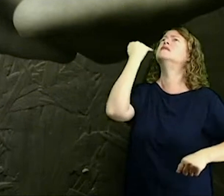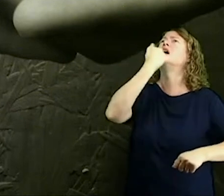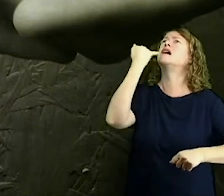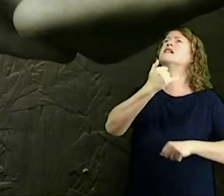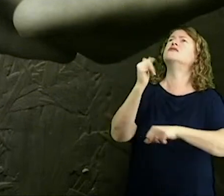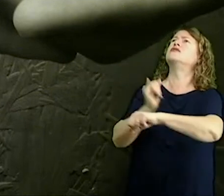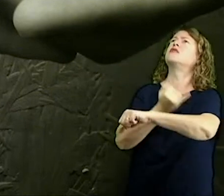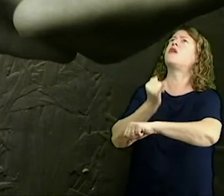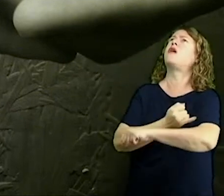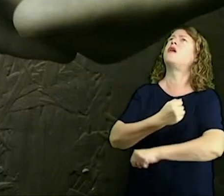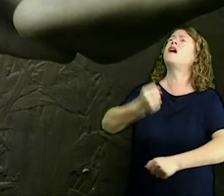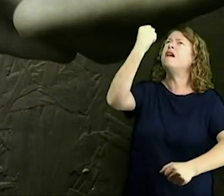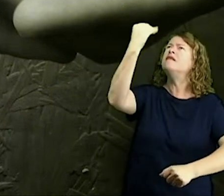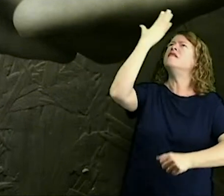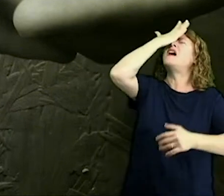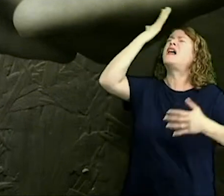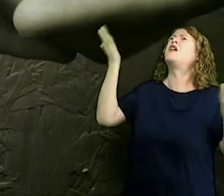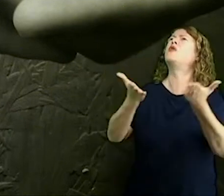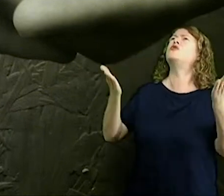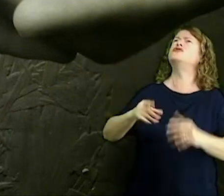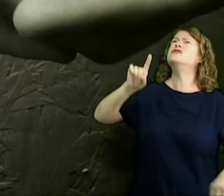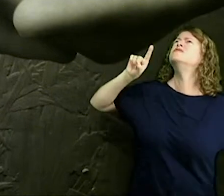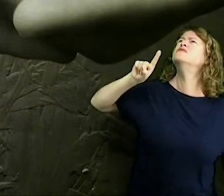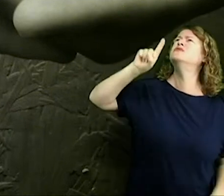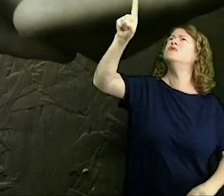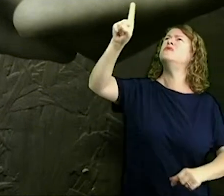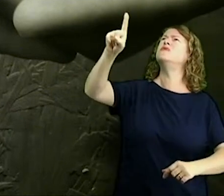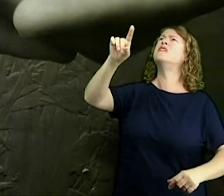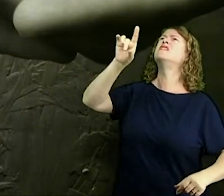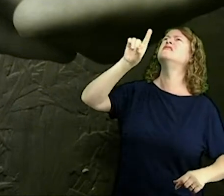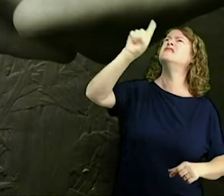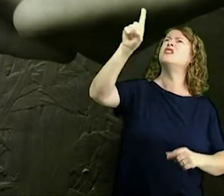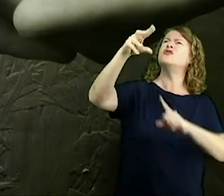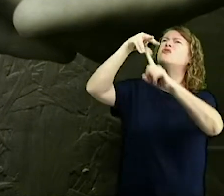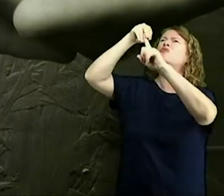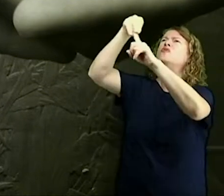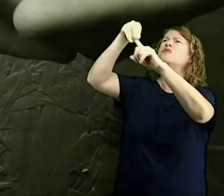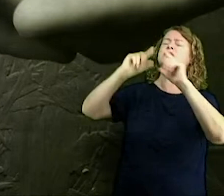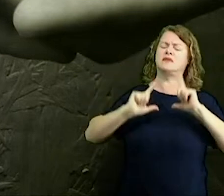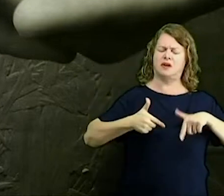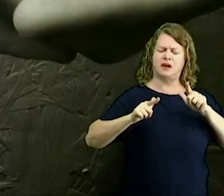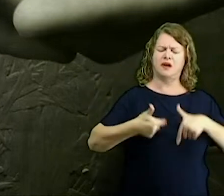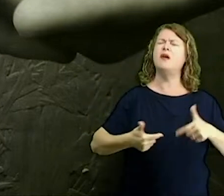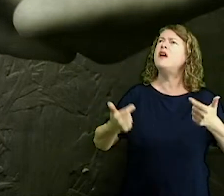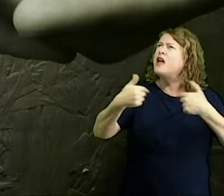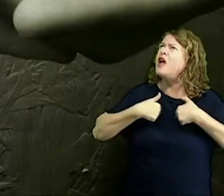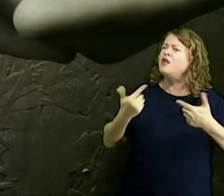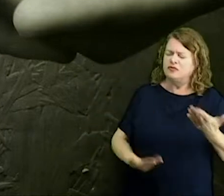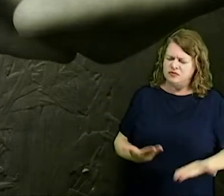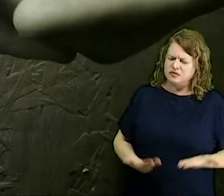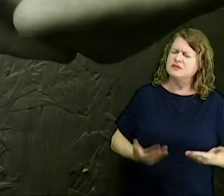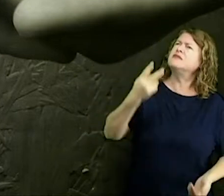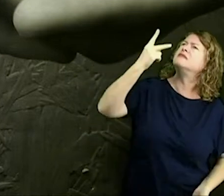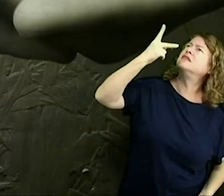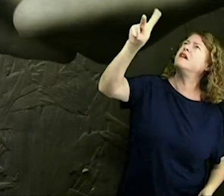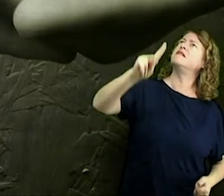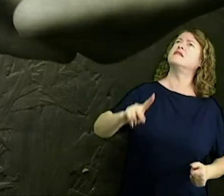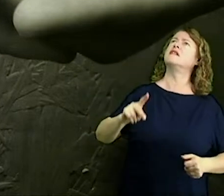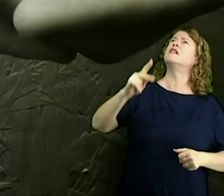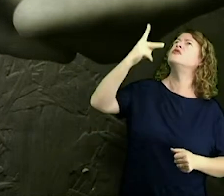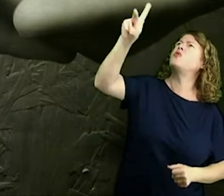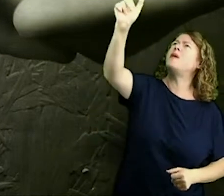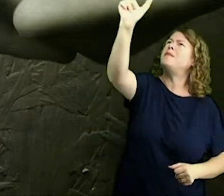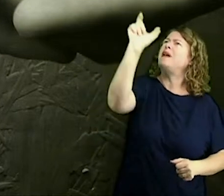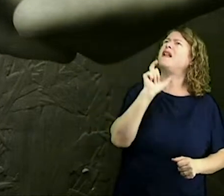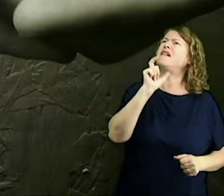hoje que tu és Deus em Israel, e que sou teu servo, e que conforme a tua